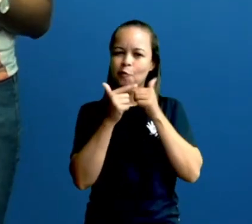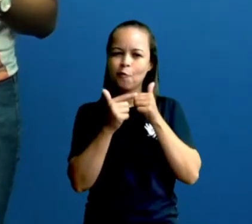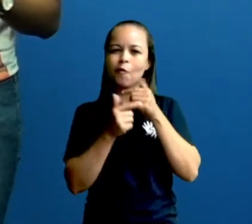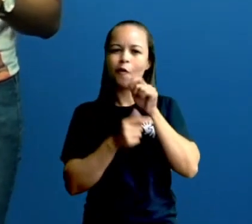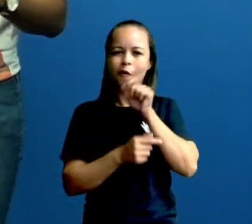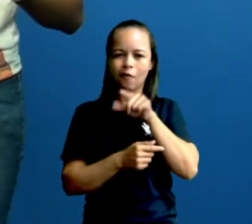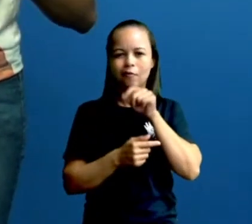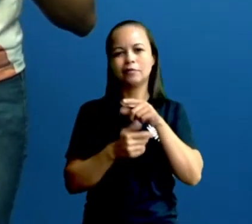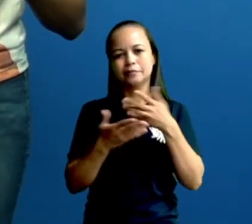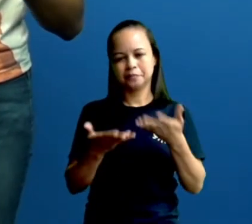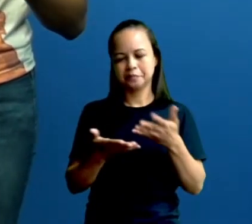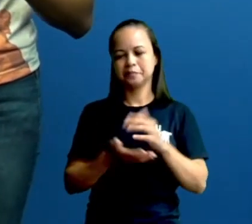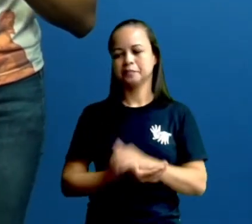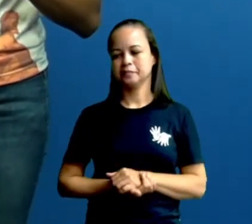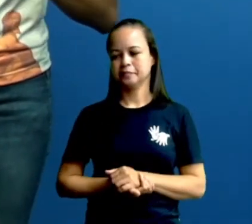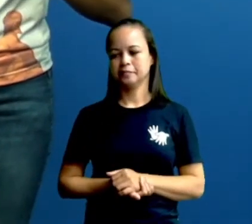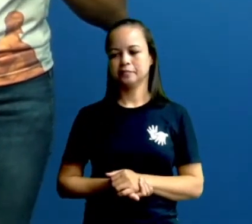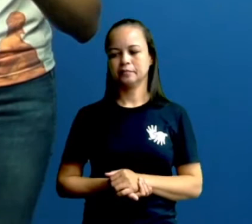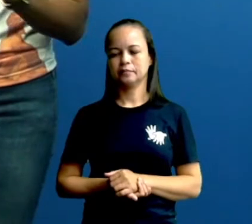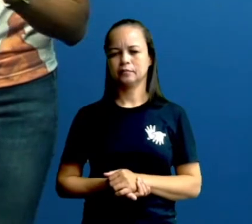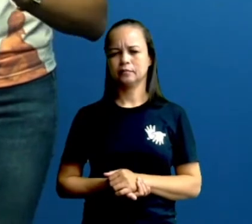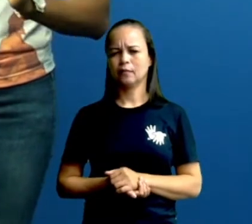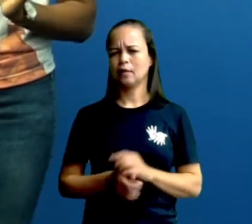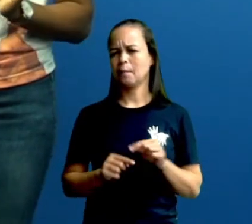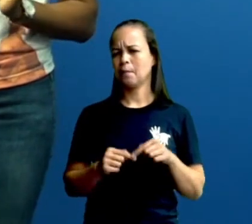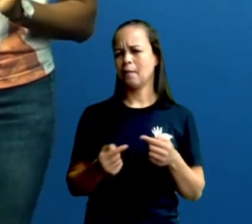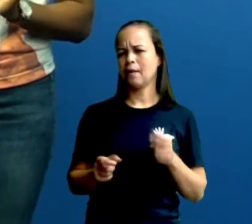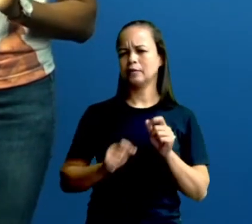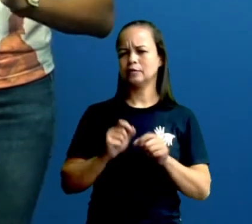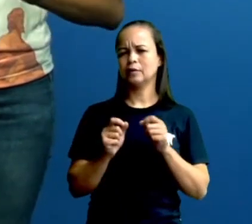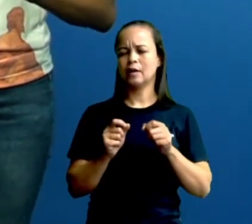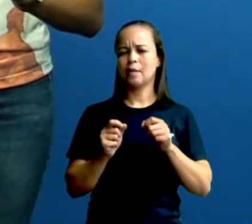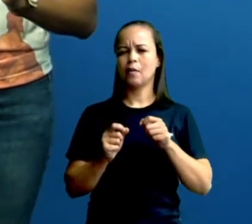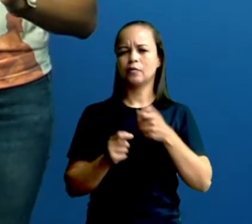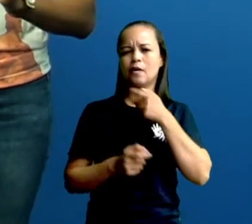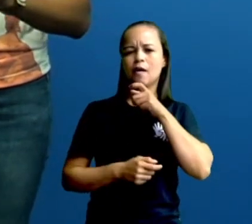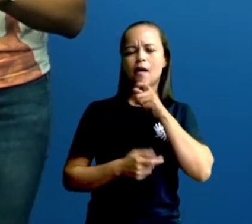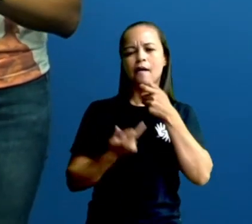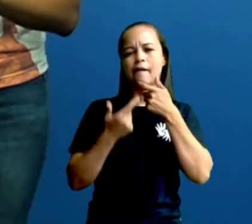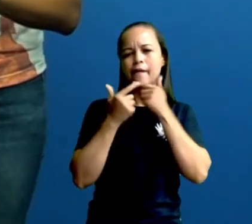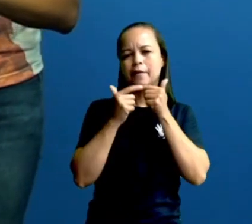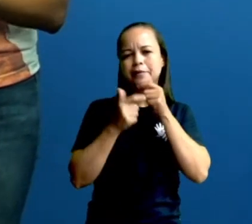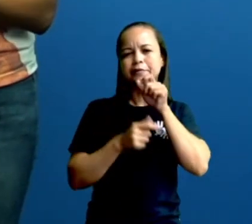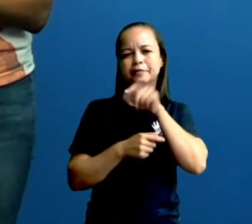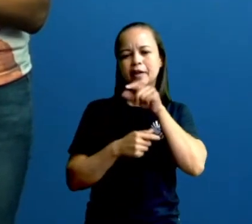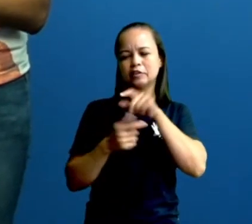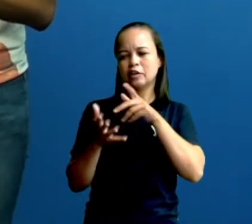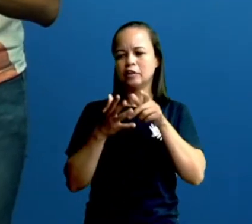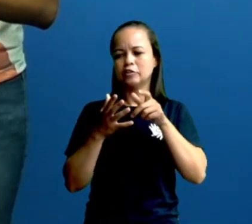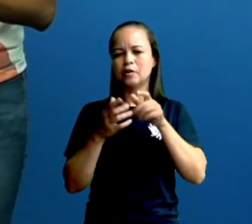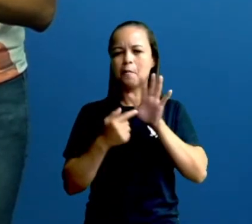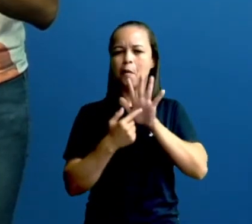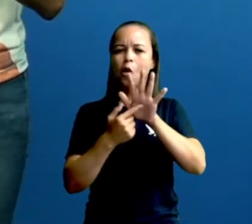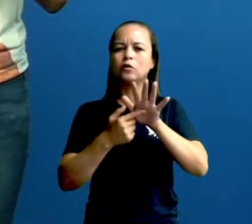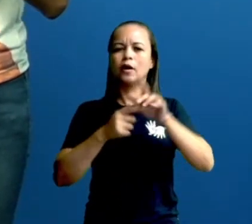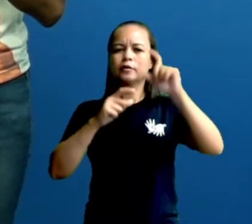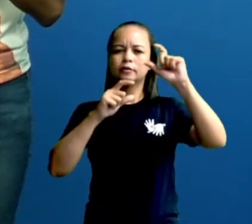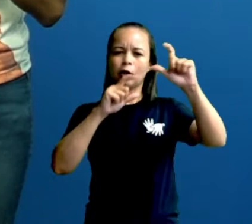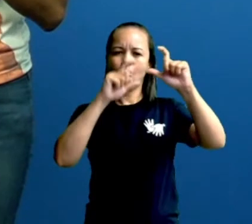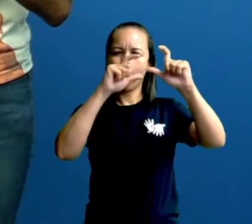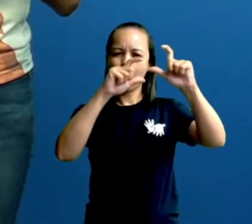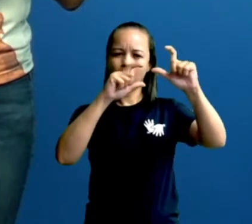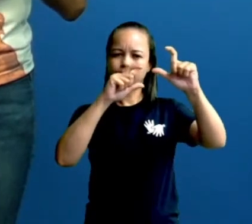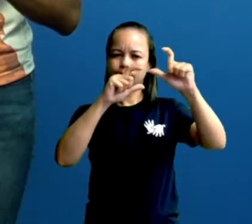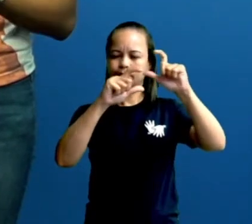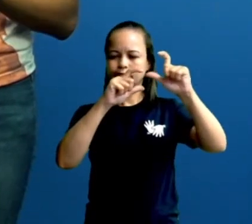nesse final. Gente, e o que aborda aí essa charge? Se a gente olhar assim, parece ser uma tirinha. Gente, dá uma